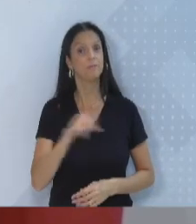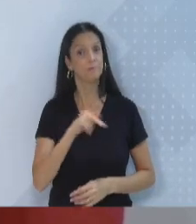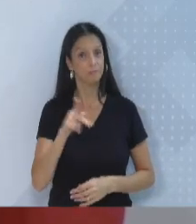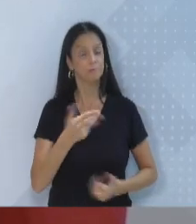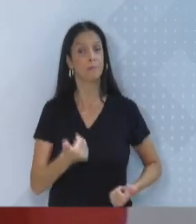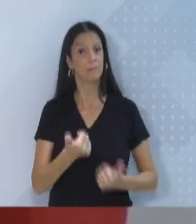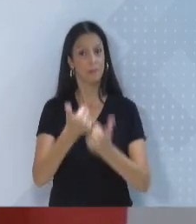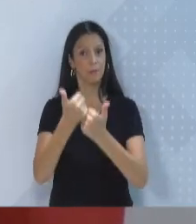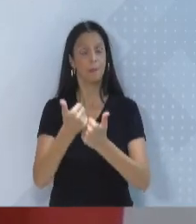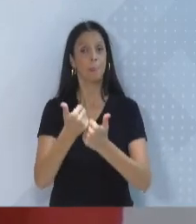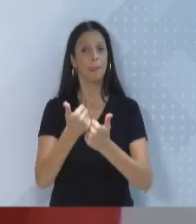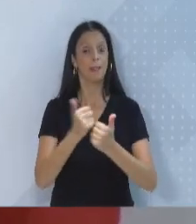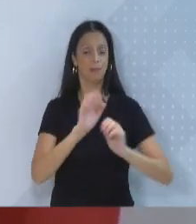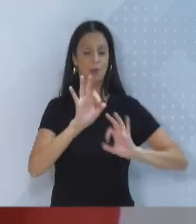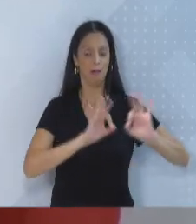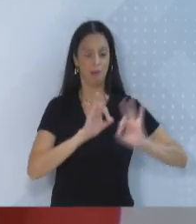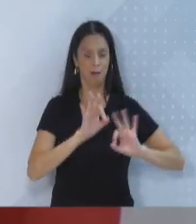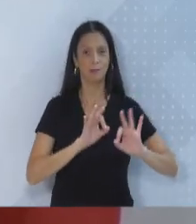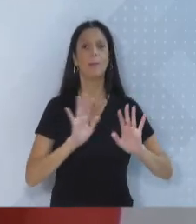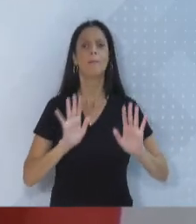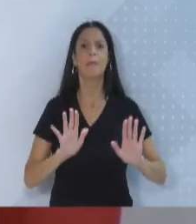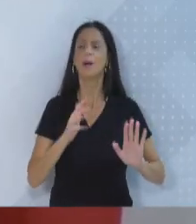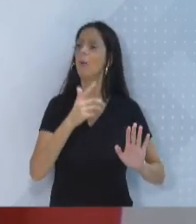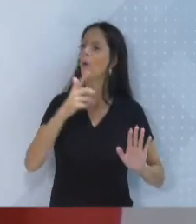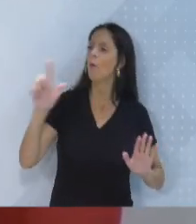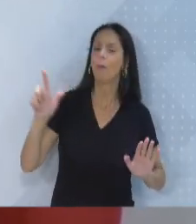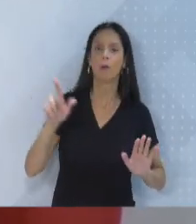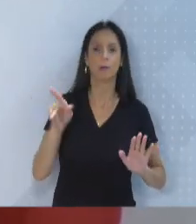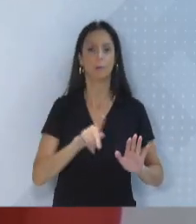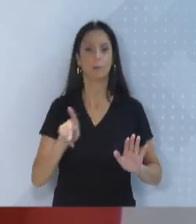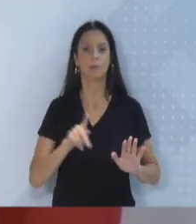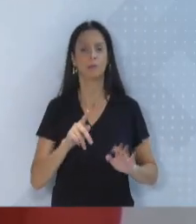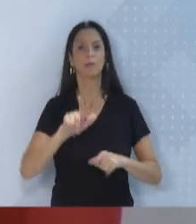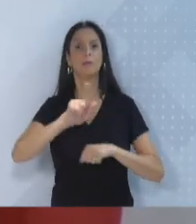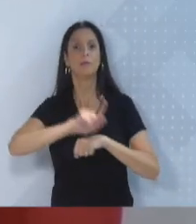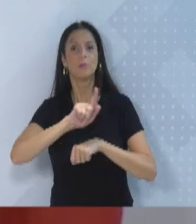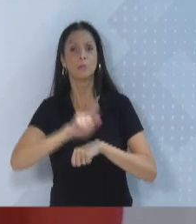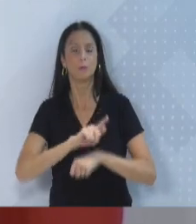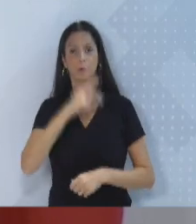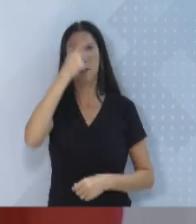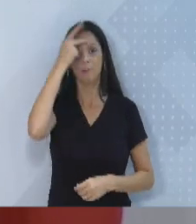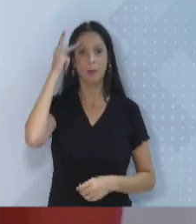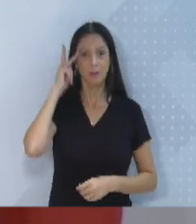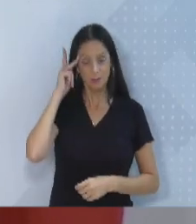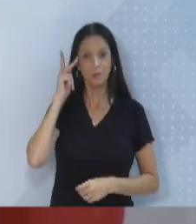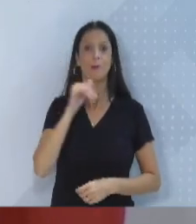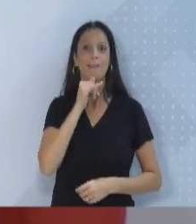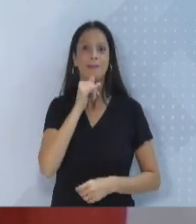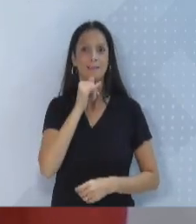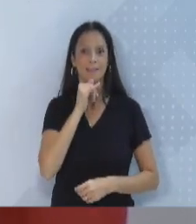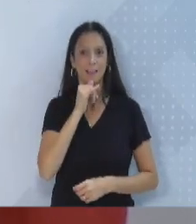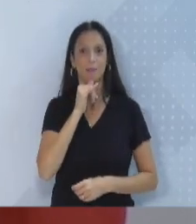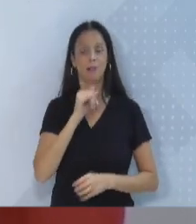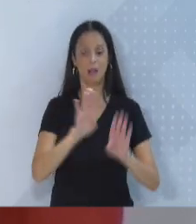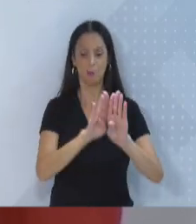preparados, mas os demais professores, os gestores, o porteiro, a tia da